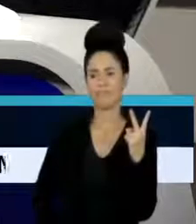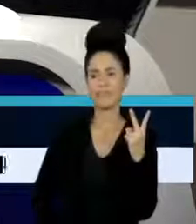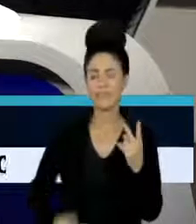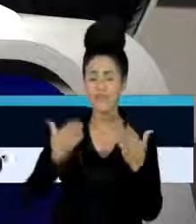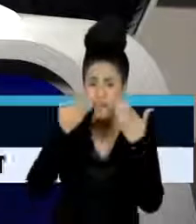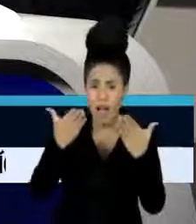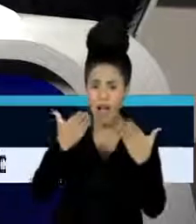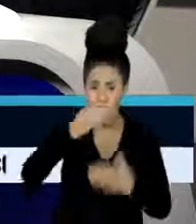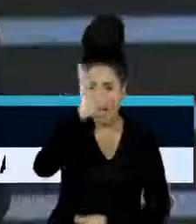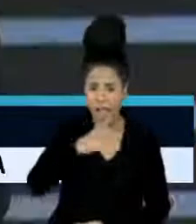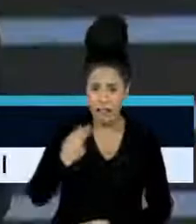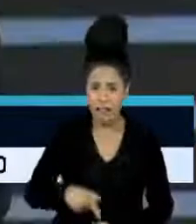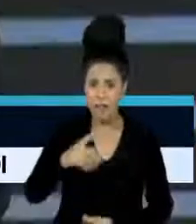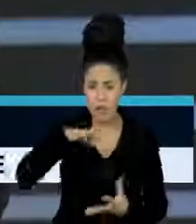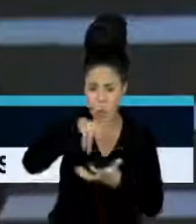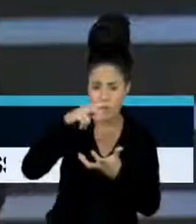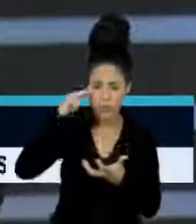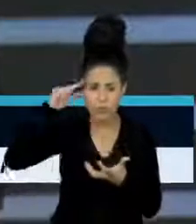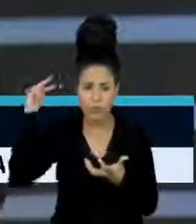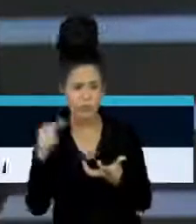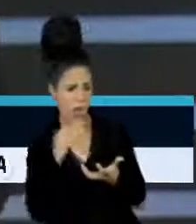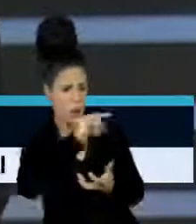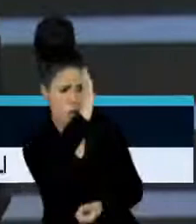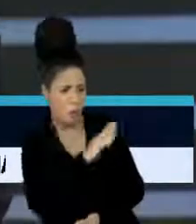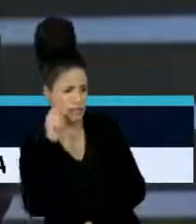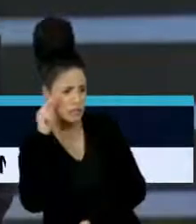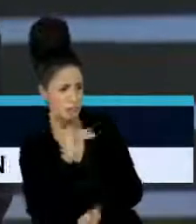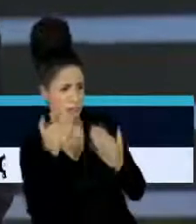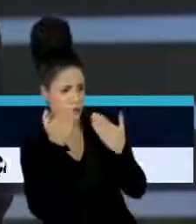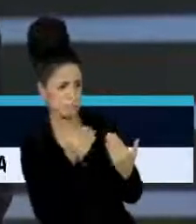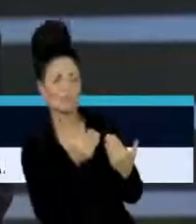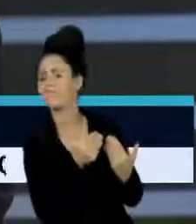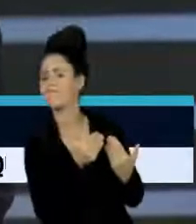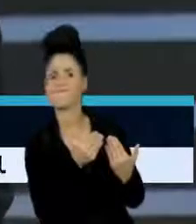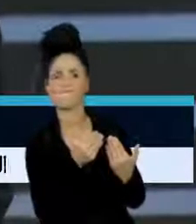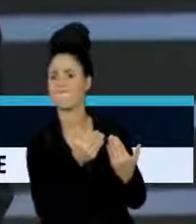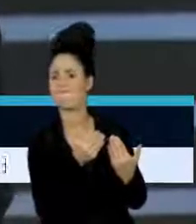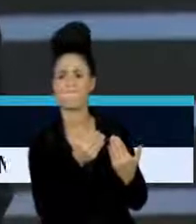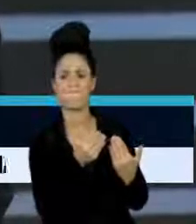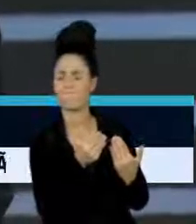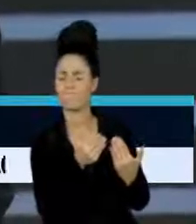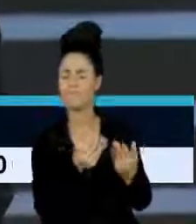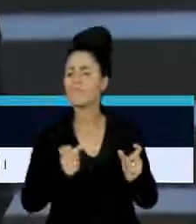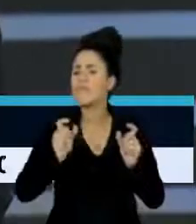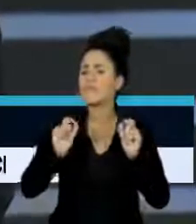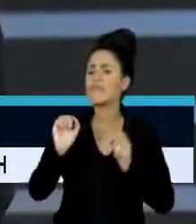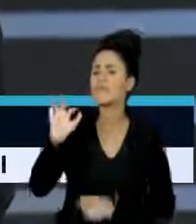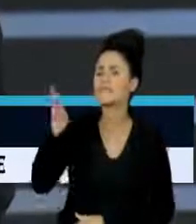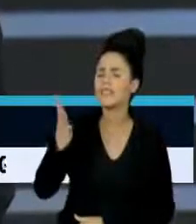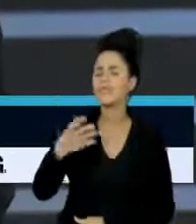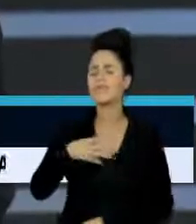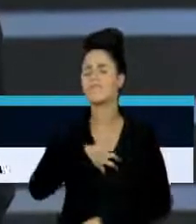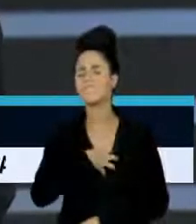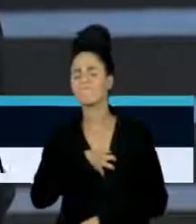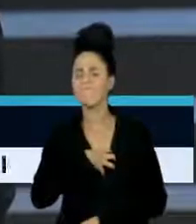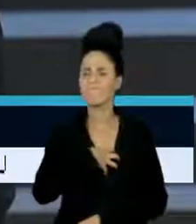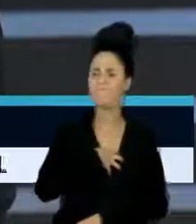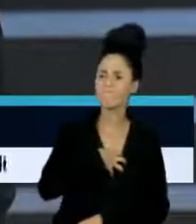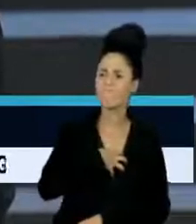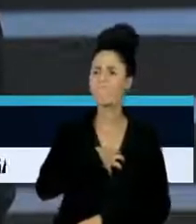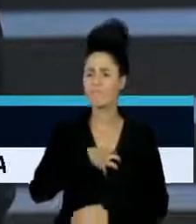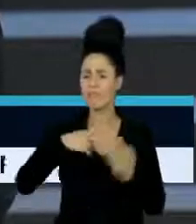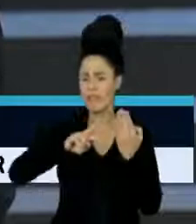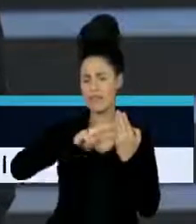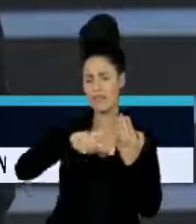imagem do Brasil no exterior, enorme. Eu diria que até merecido, né? Mas não vejo que isso vá ter